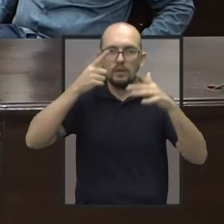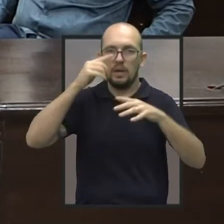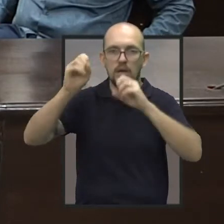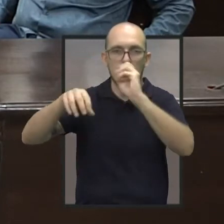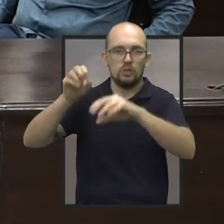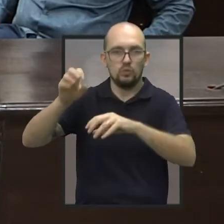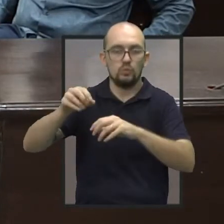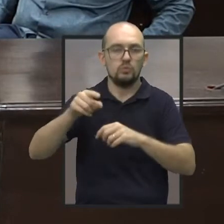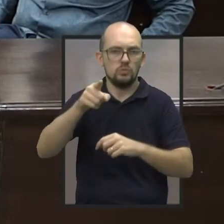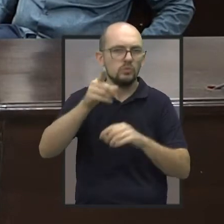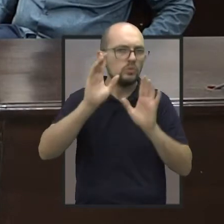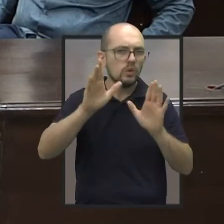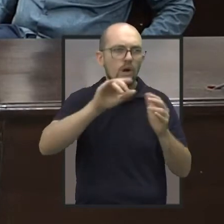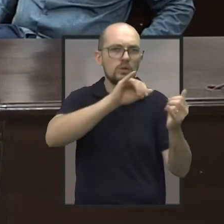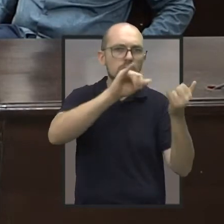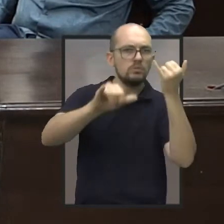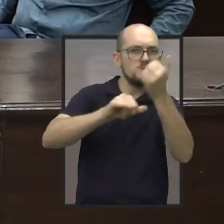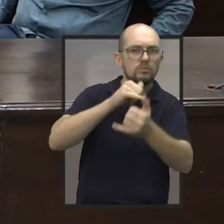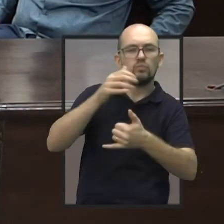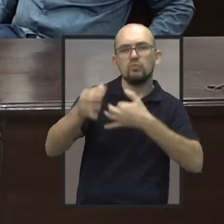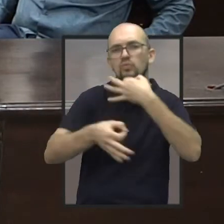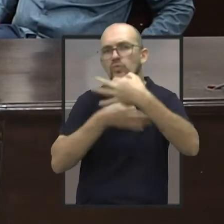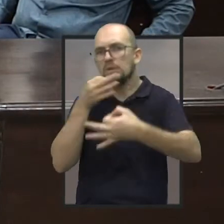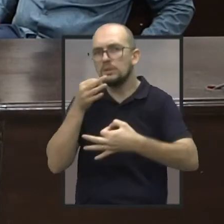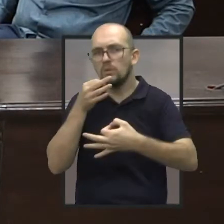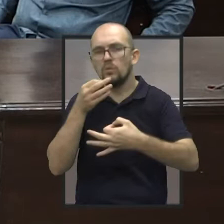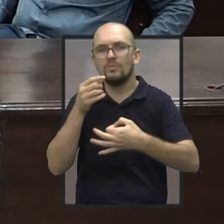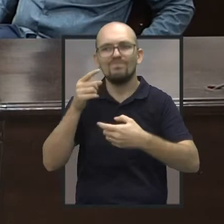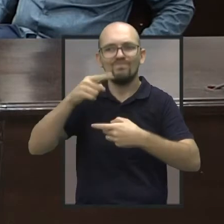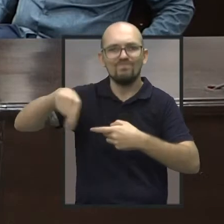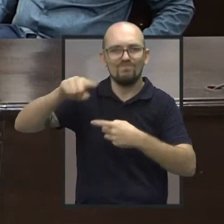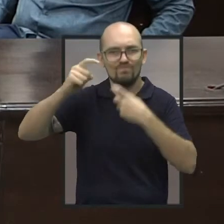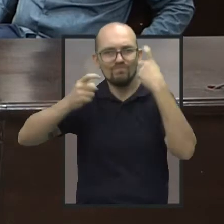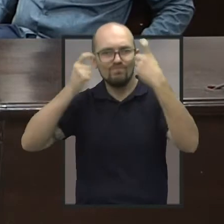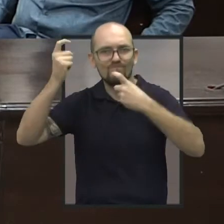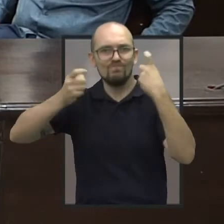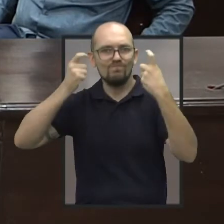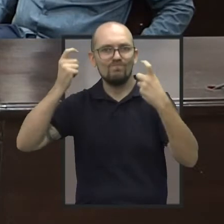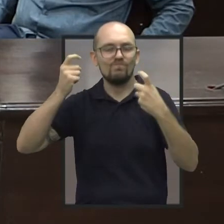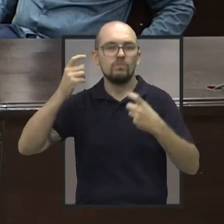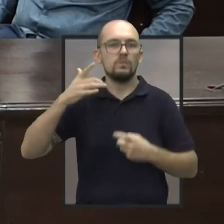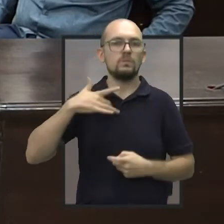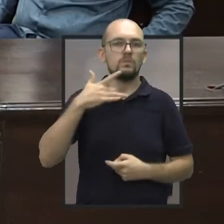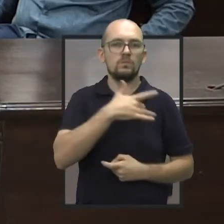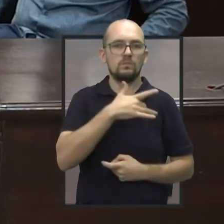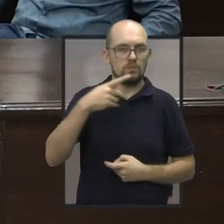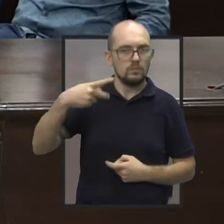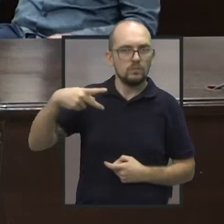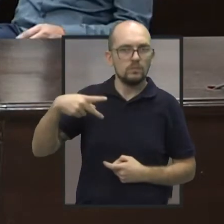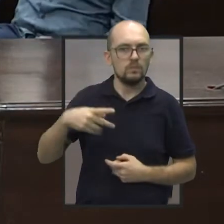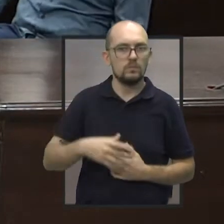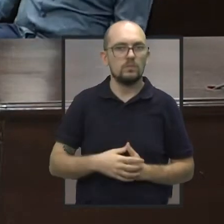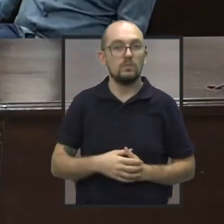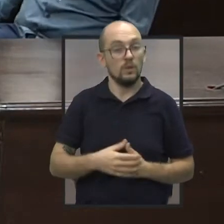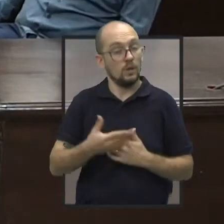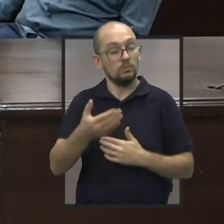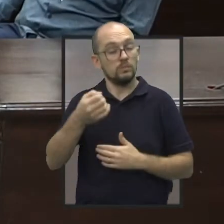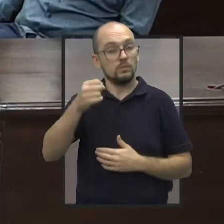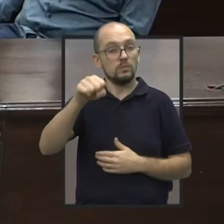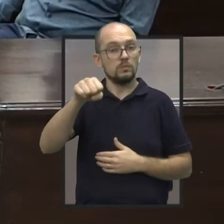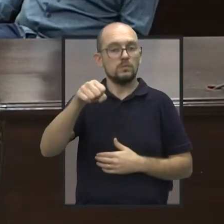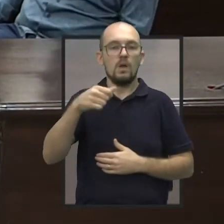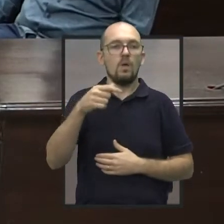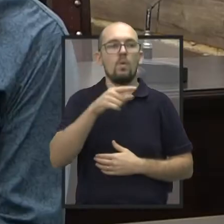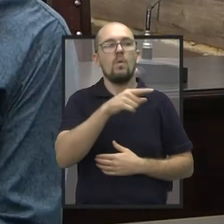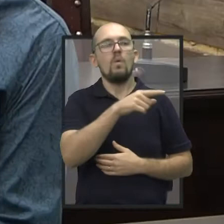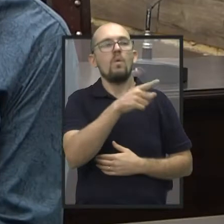inclusive, a receber essa sugestão dos próprios funcionários. A preocupação é com a saúde desses servidores? Justamente. Eu não cheguei